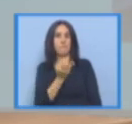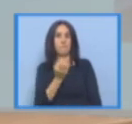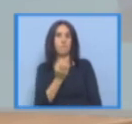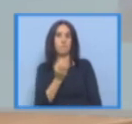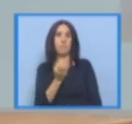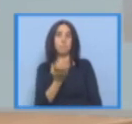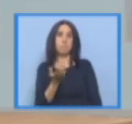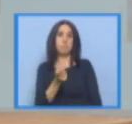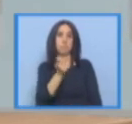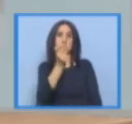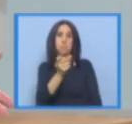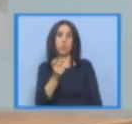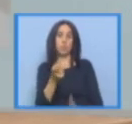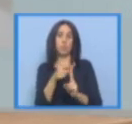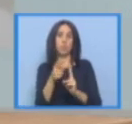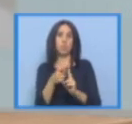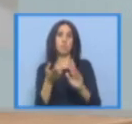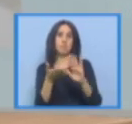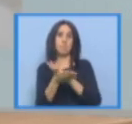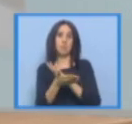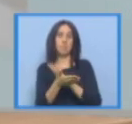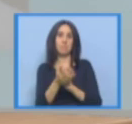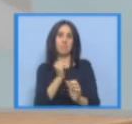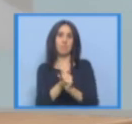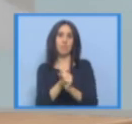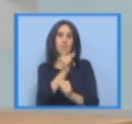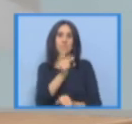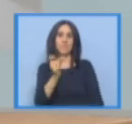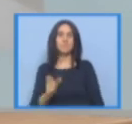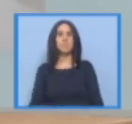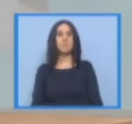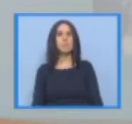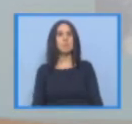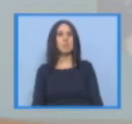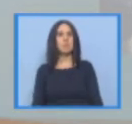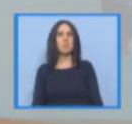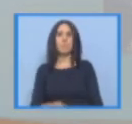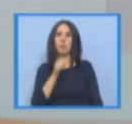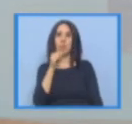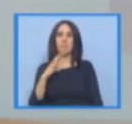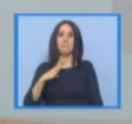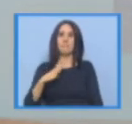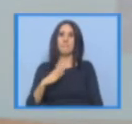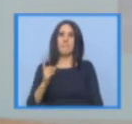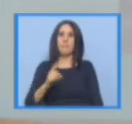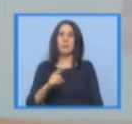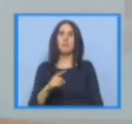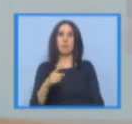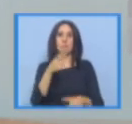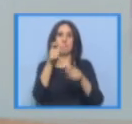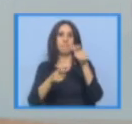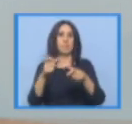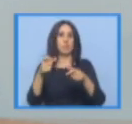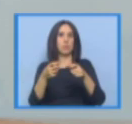empreguem essas duas categorias de trabalhadores. E depois temos essa campainha de alarme sempre a tocar, que é a questão demográfica. Não